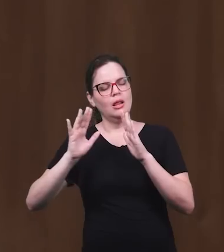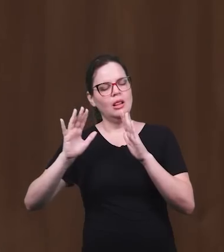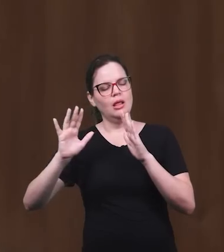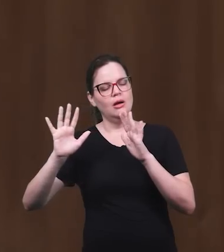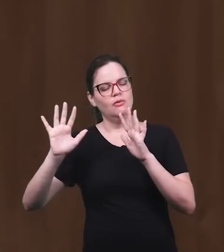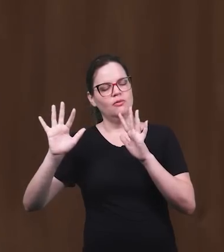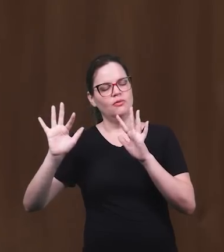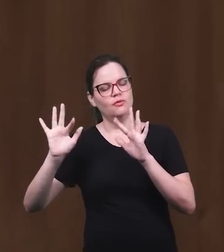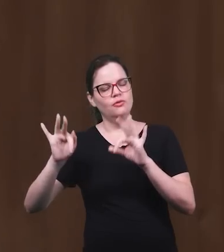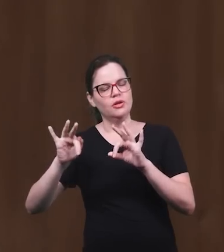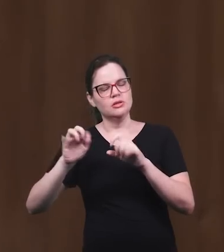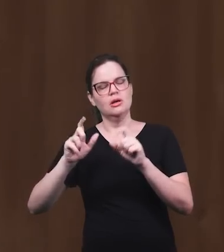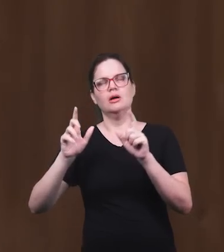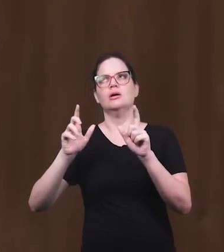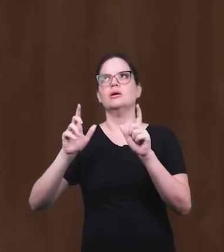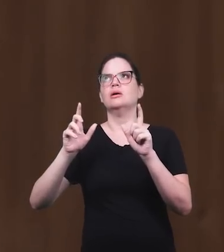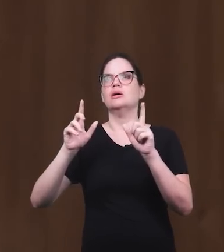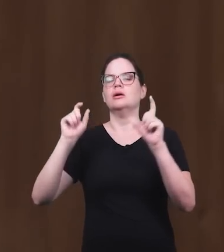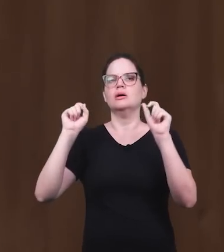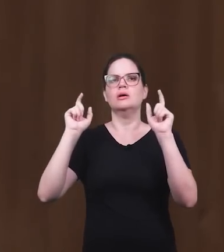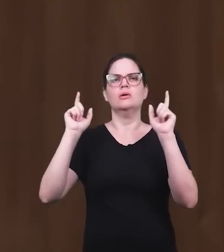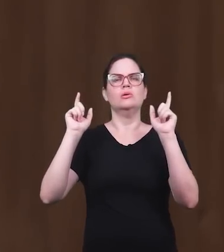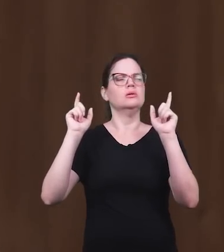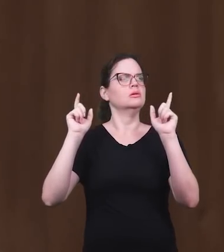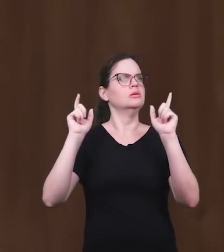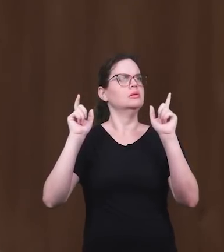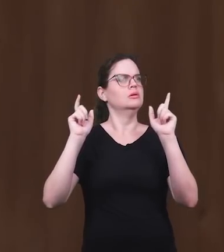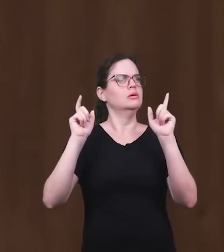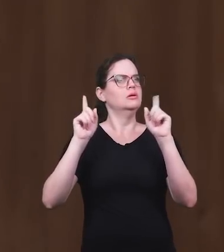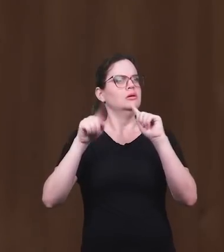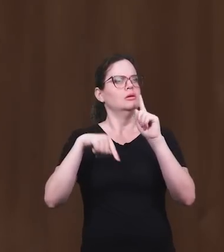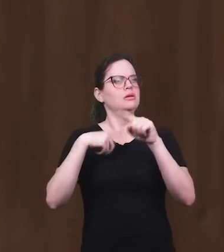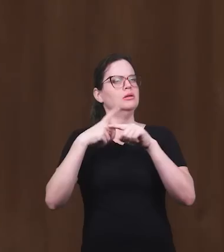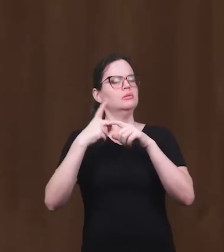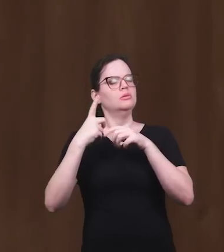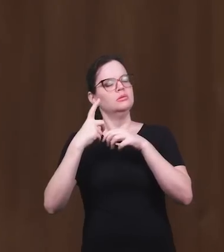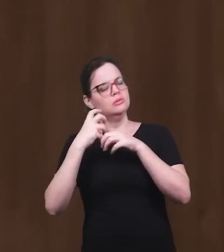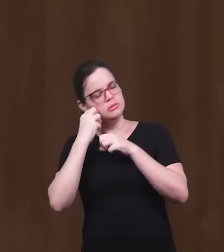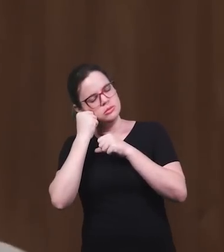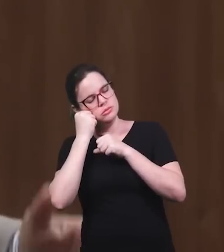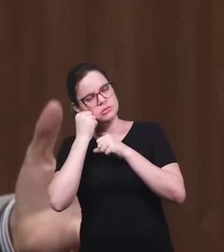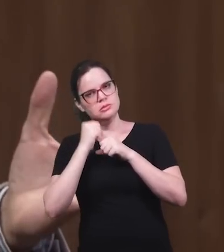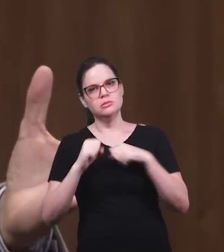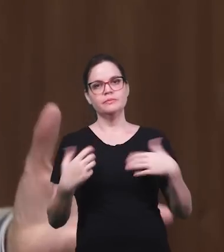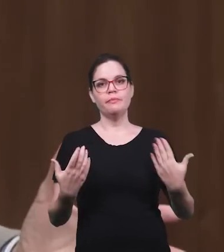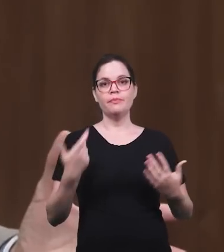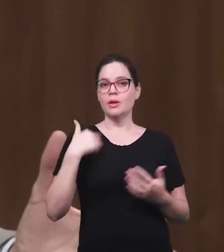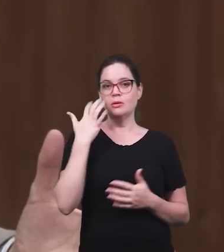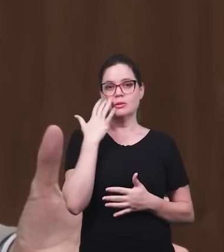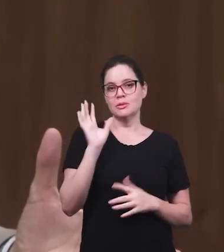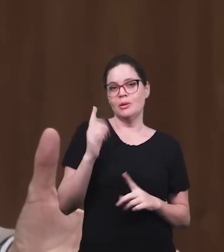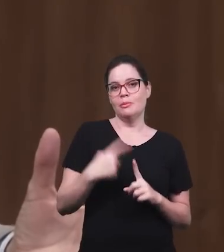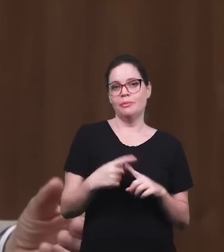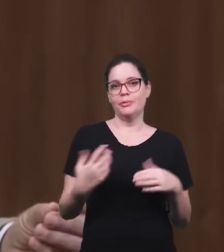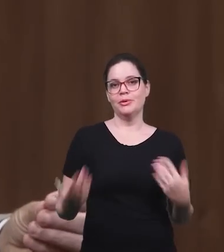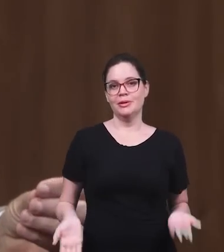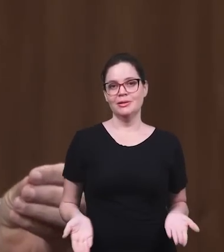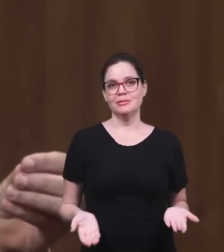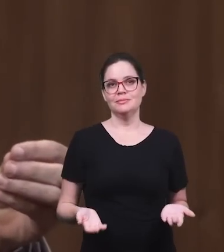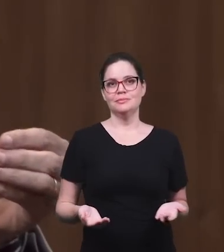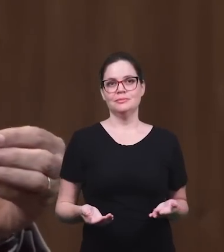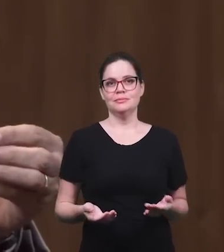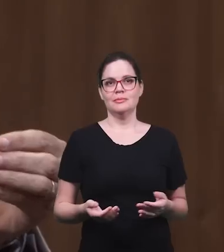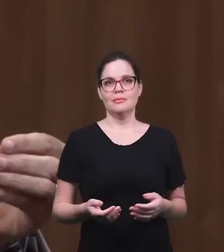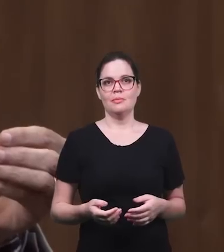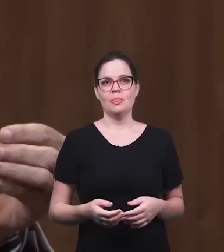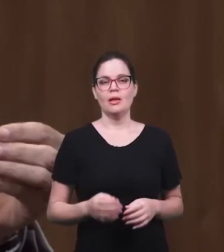um breve despertamento, você acorda um pouquinho assim, tipo assim, né, e volta a dormir. Eu não sei por que o senhor faz isso. De repente é